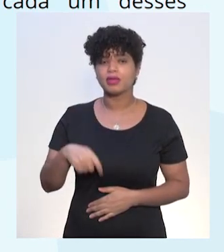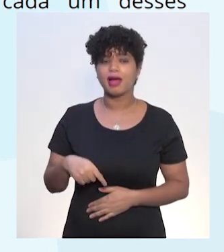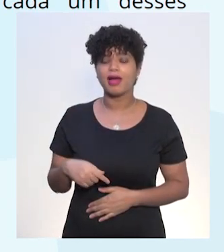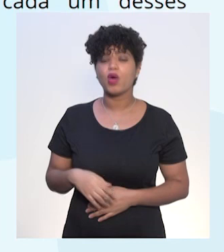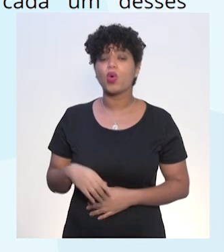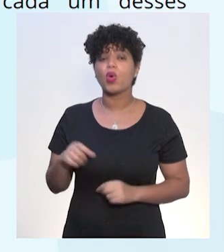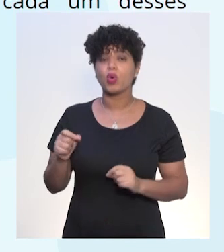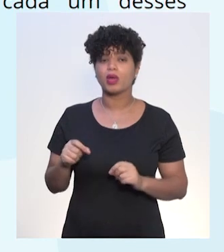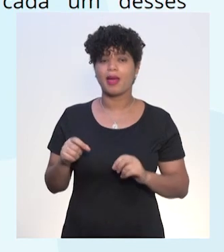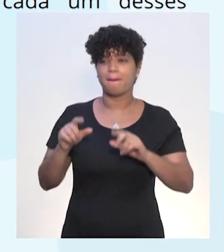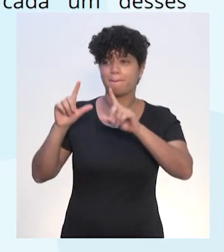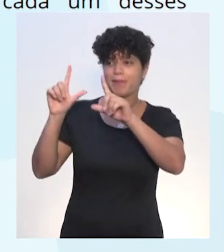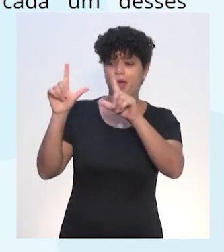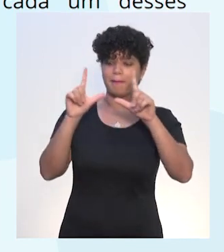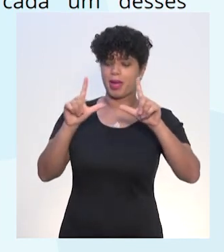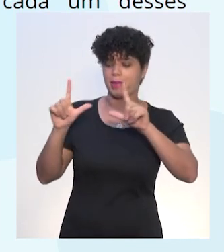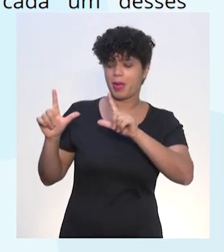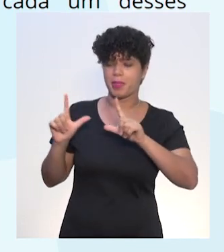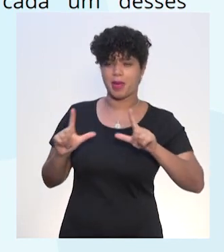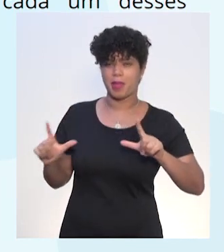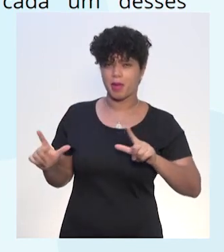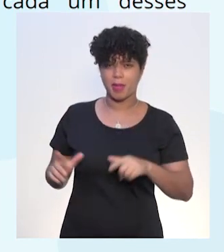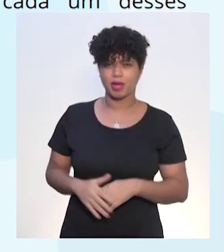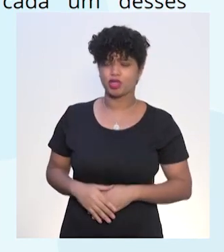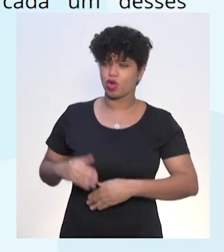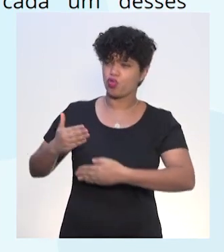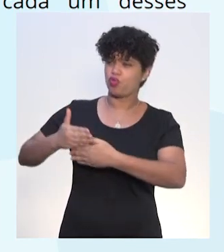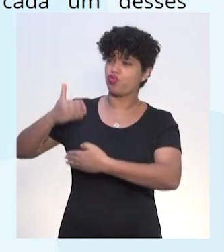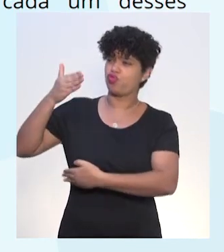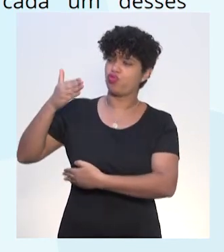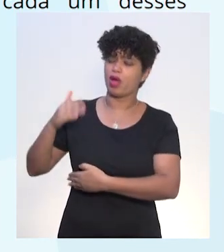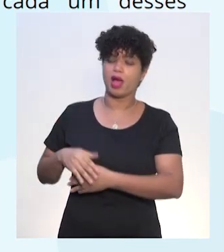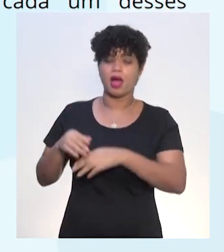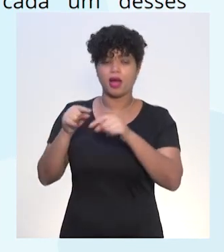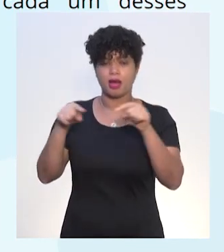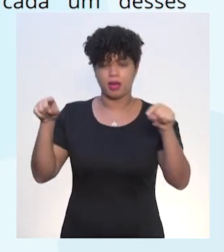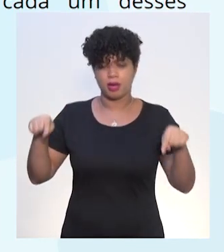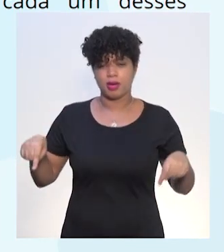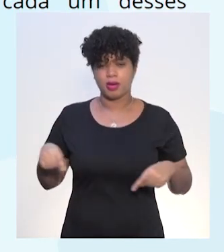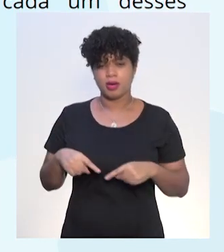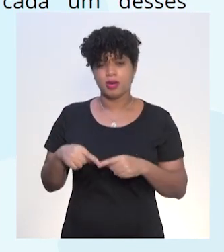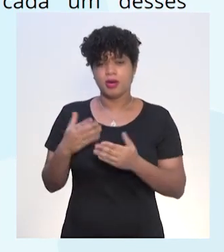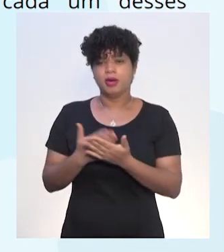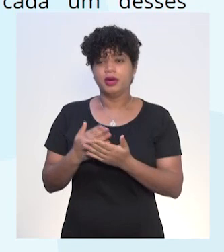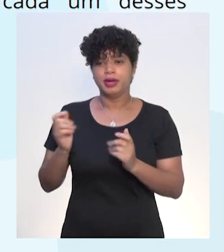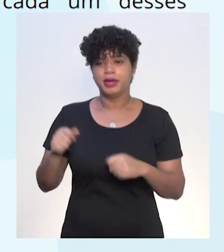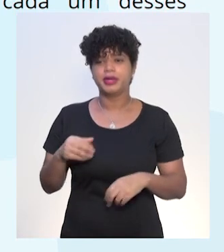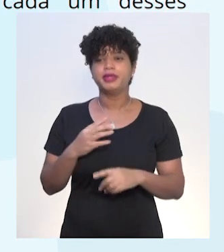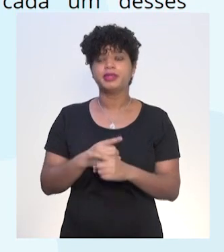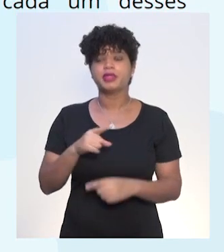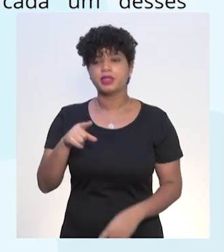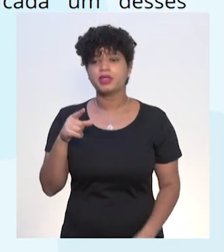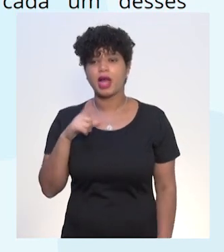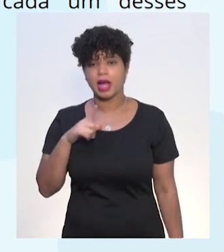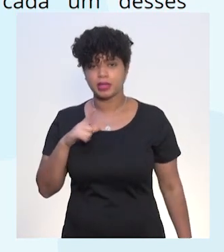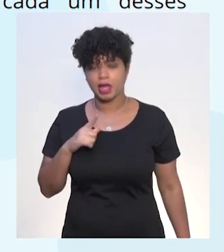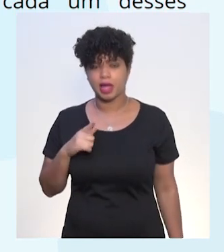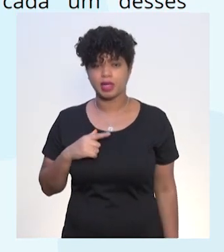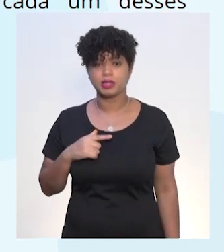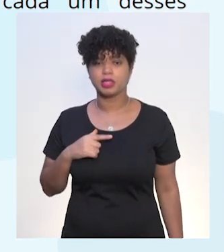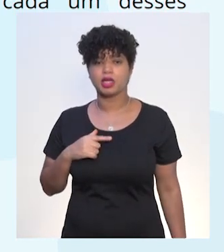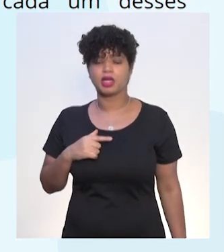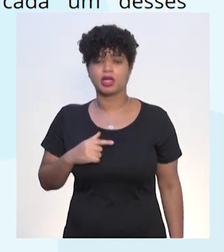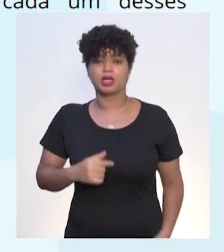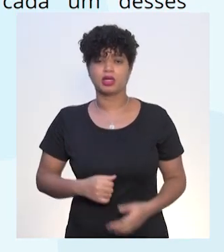mural né no lugar bem visível na sala Qual que é a importância desse moral Inclusive a gente falou de uma dinâmica muito parecida não